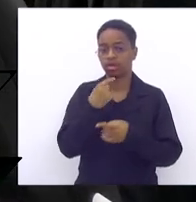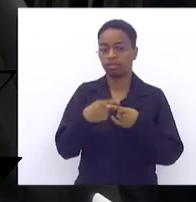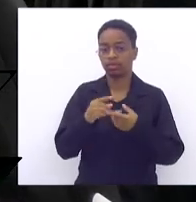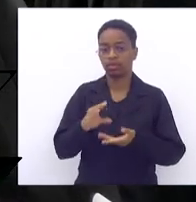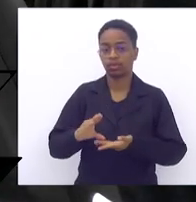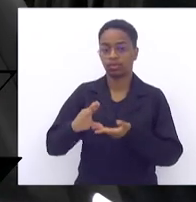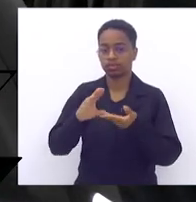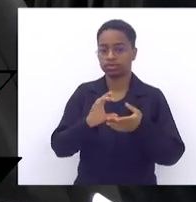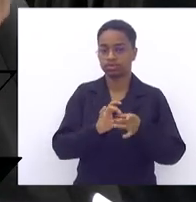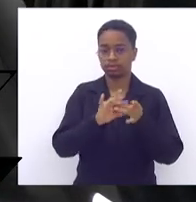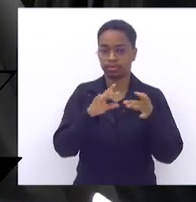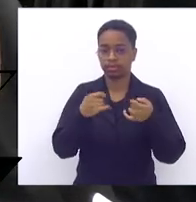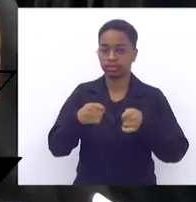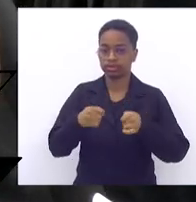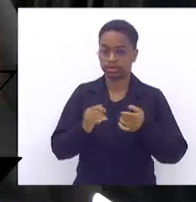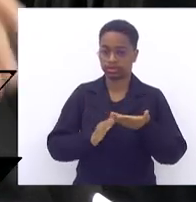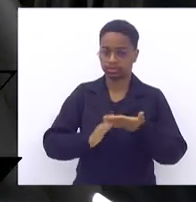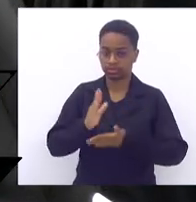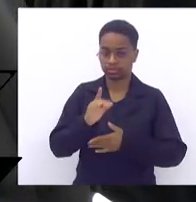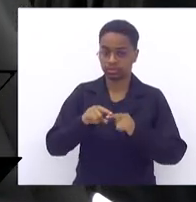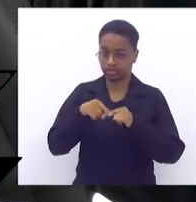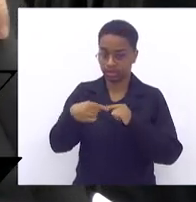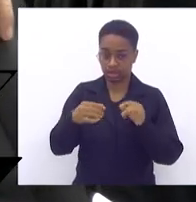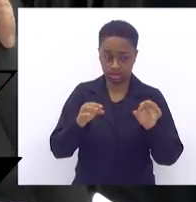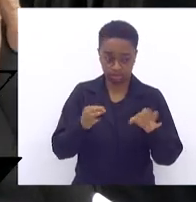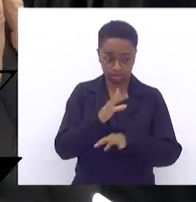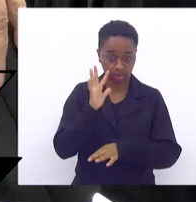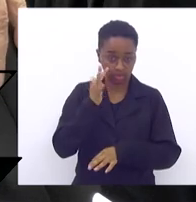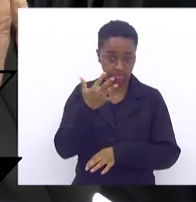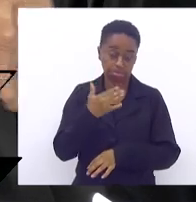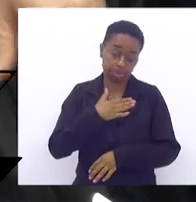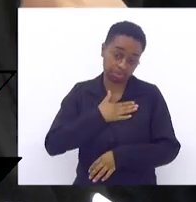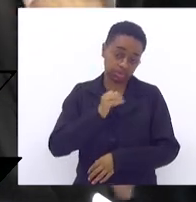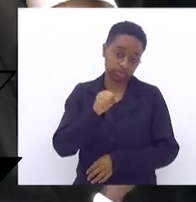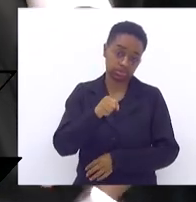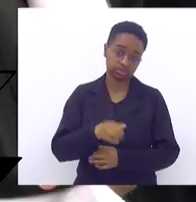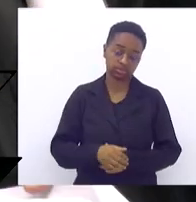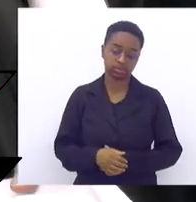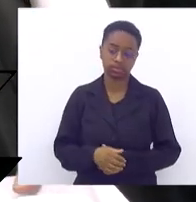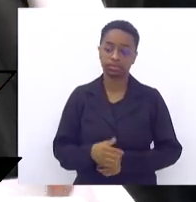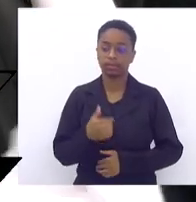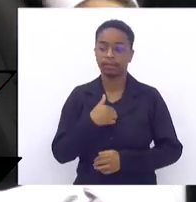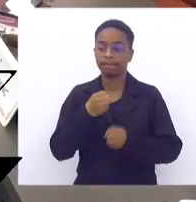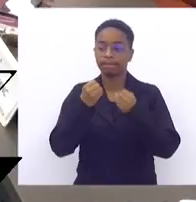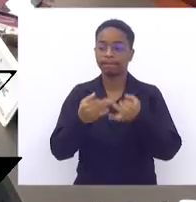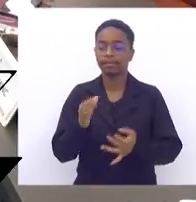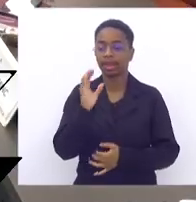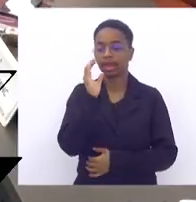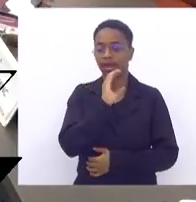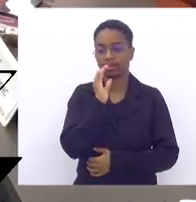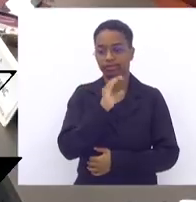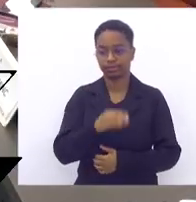Deliberativo aprovar. Isso resolve. Para mim, resolve. Posso fazer só uma explanação rápida aqui?